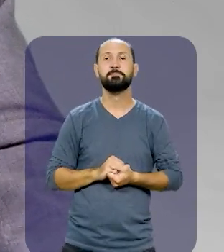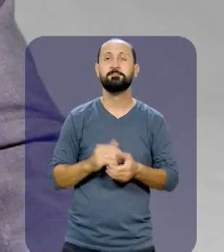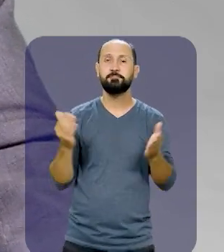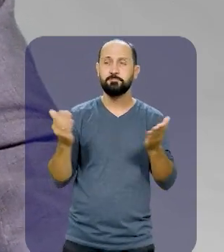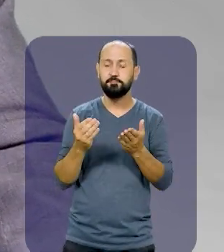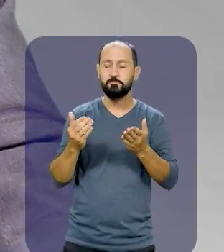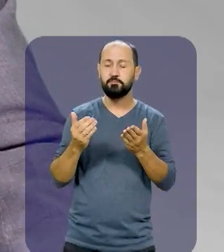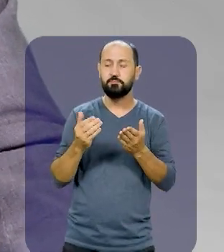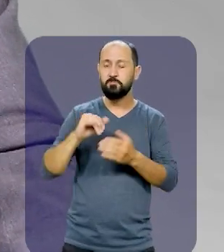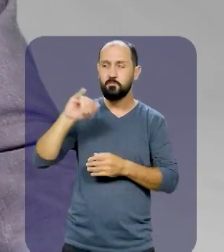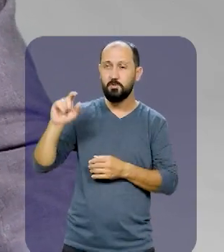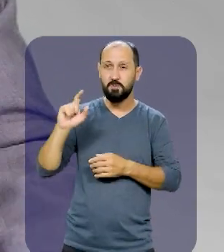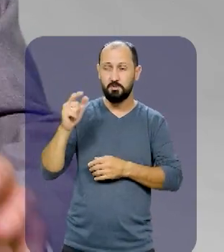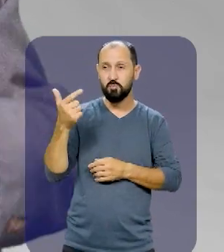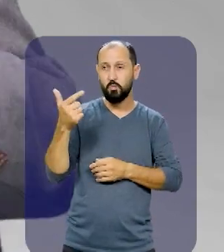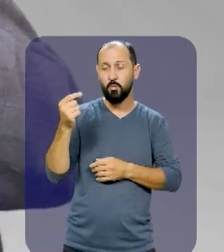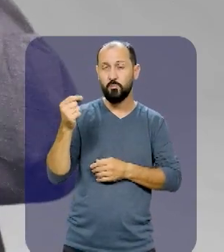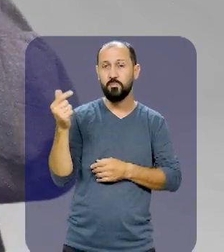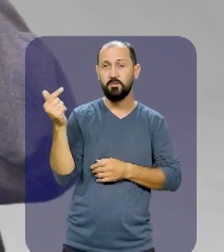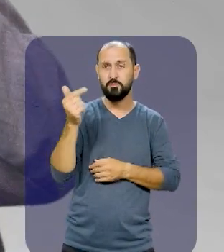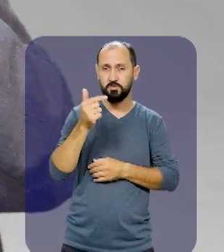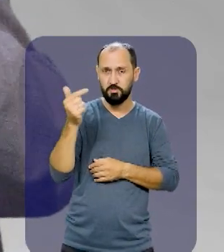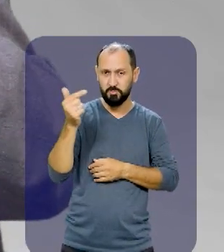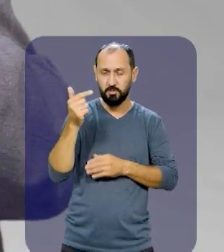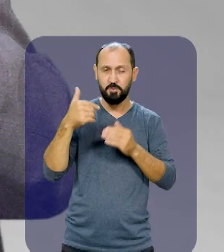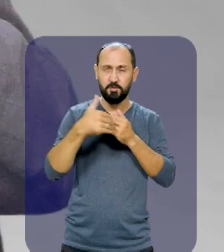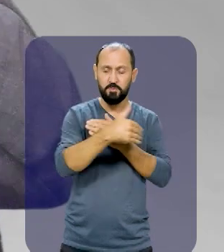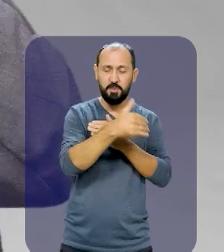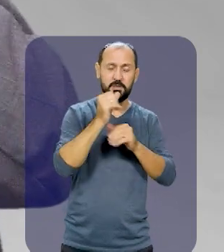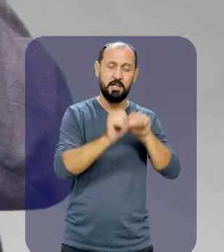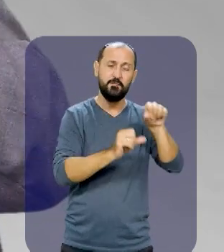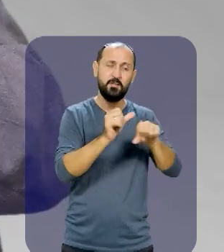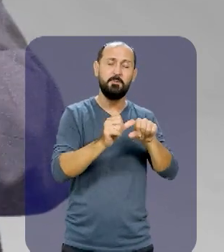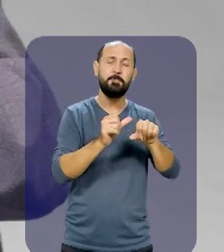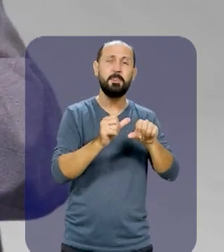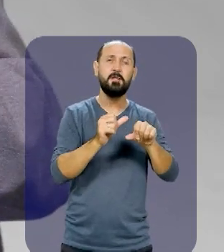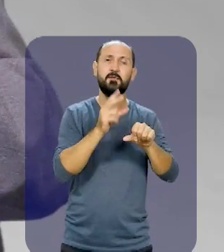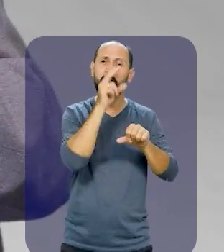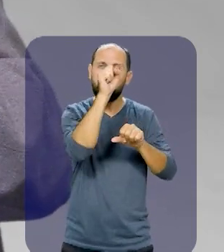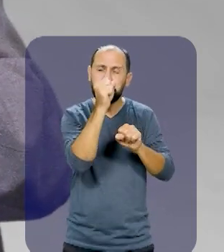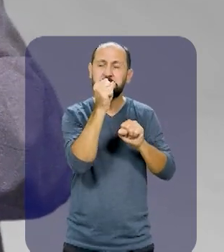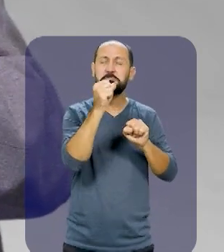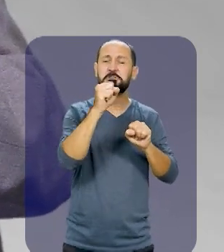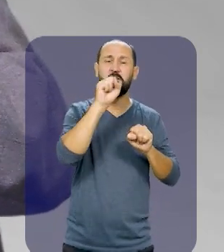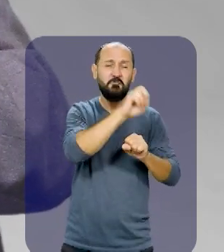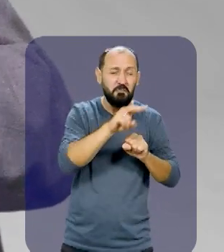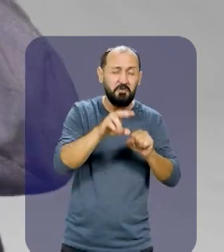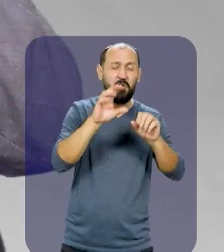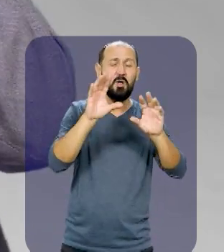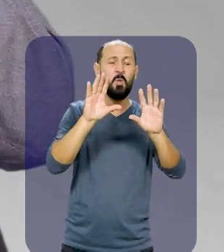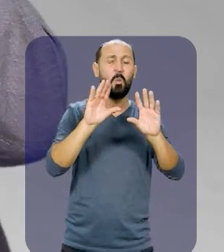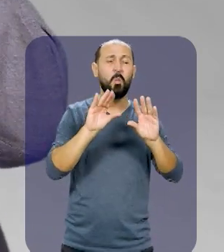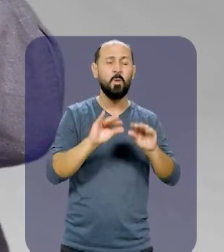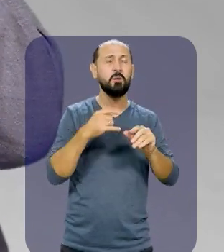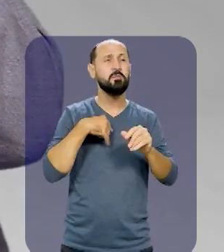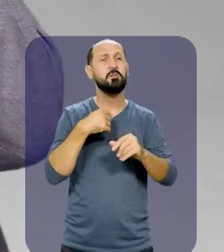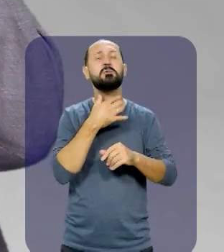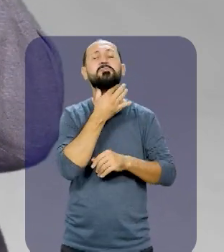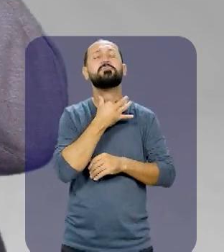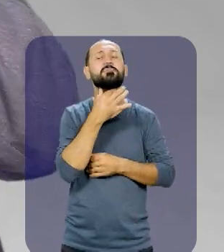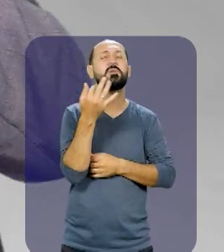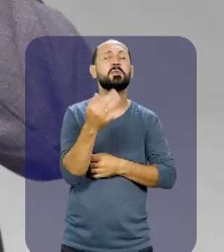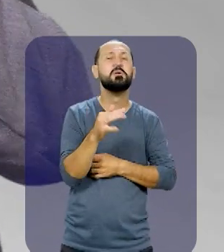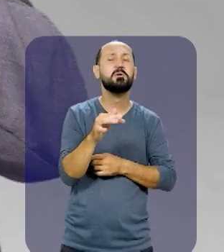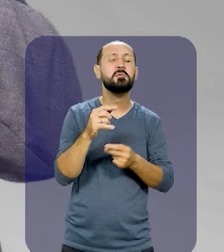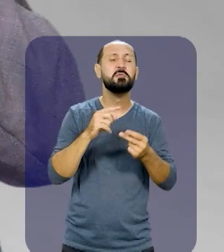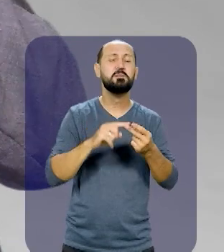de janeiro de 22 para cá, o vírus na variante Ômicron perdeu a sua agressividade. Então ele dá uma dorzinha de